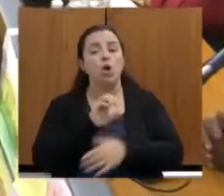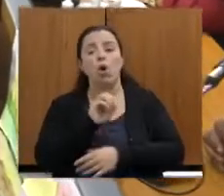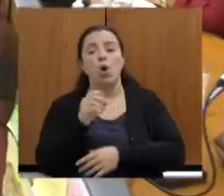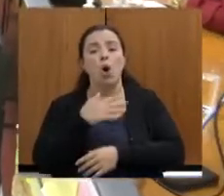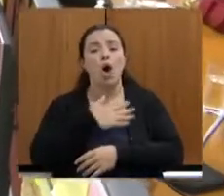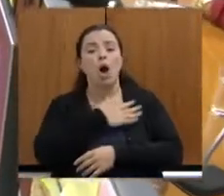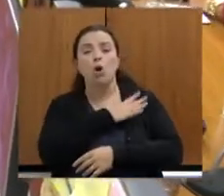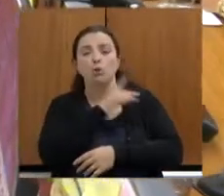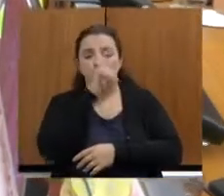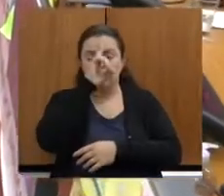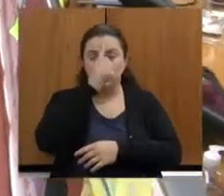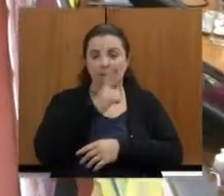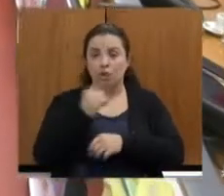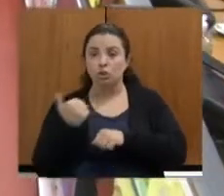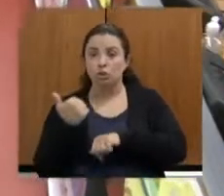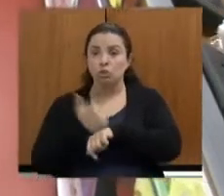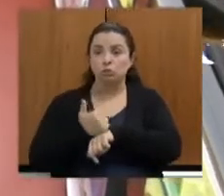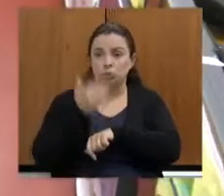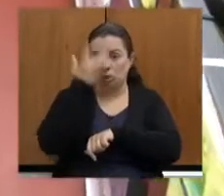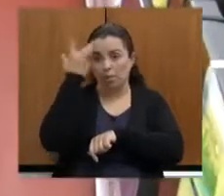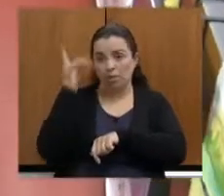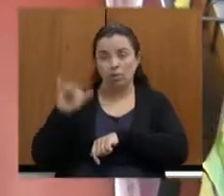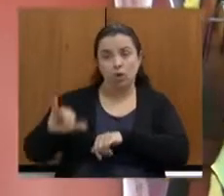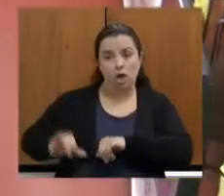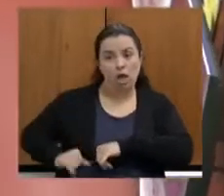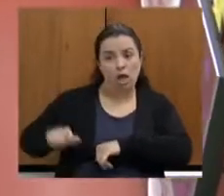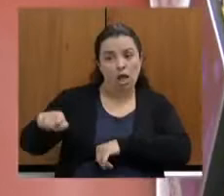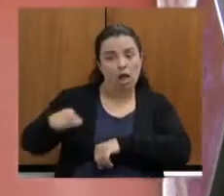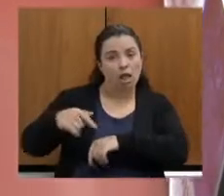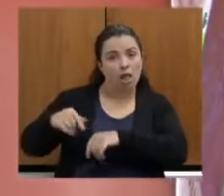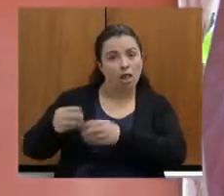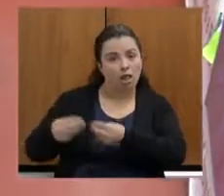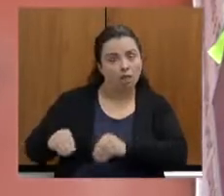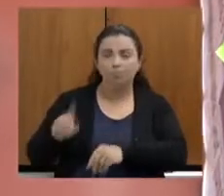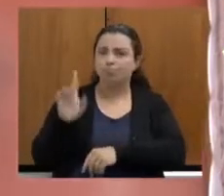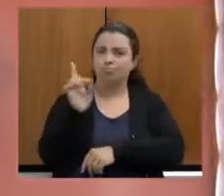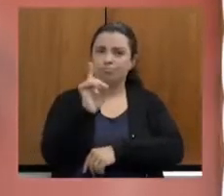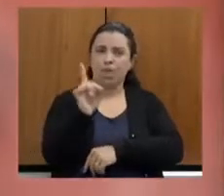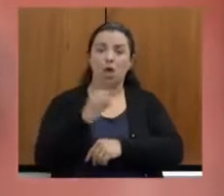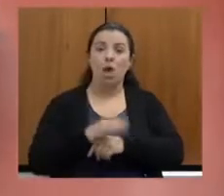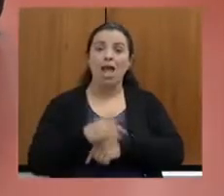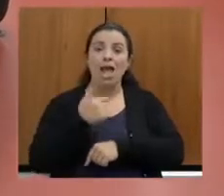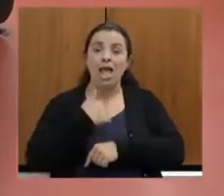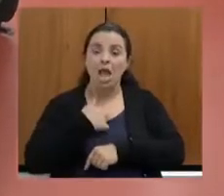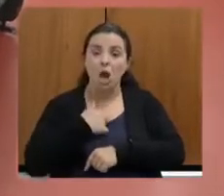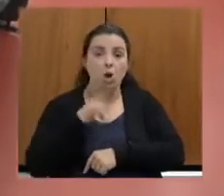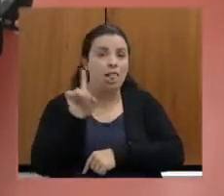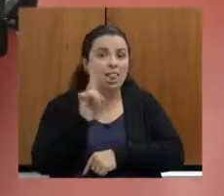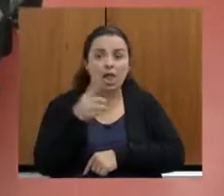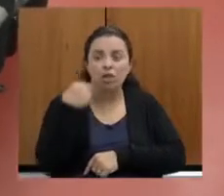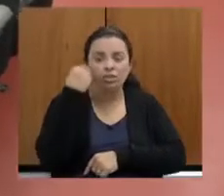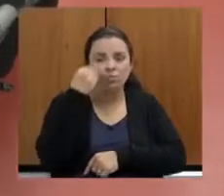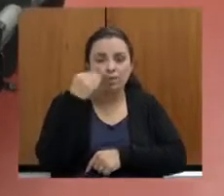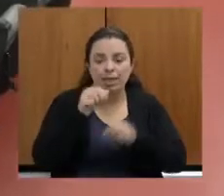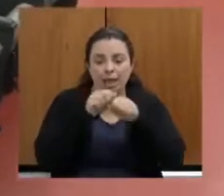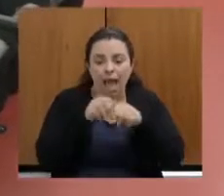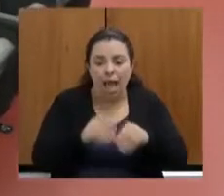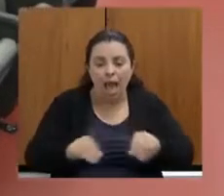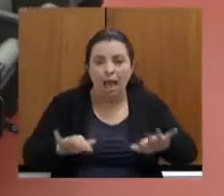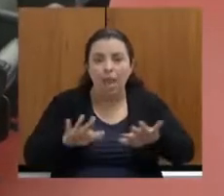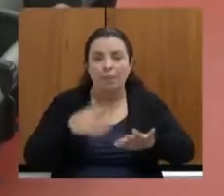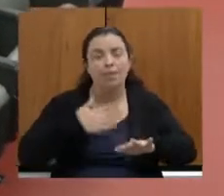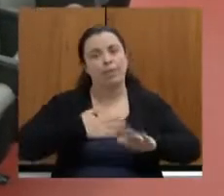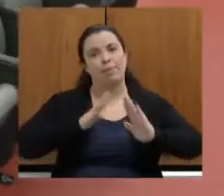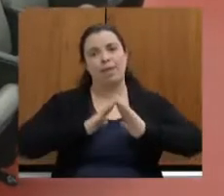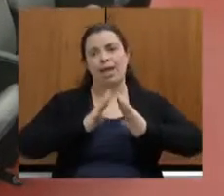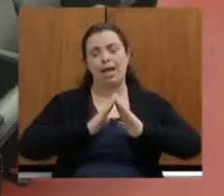substituir os atingidos eu não vivo com a lama no meu quintal e por mais que